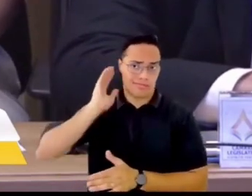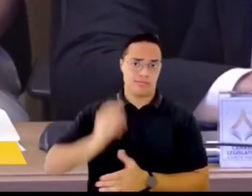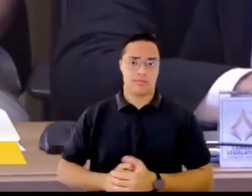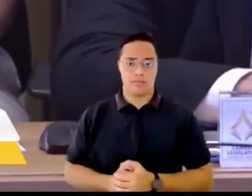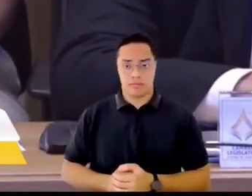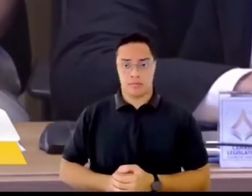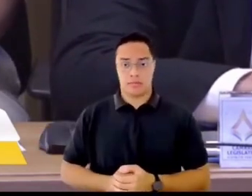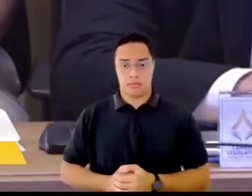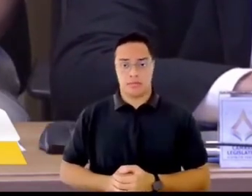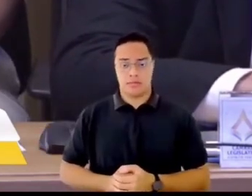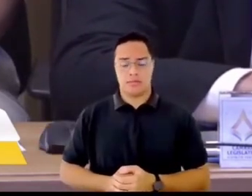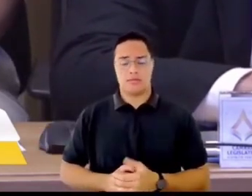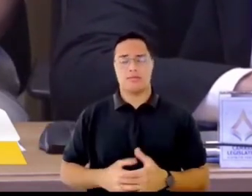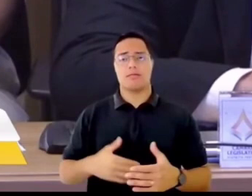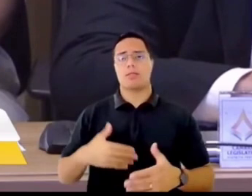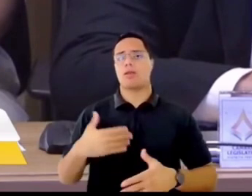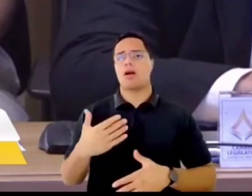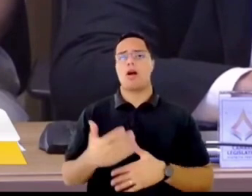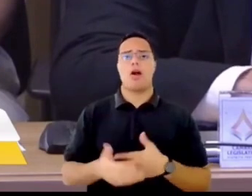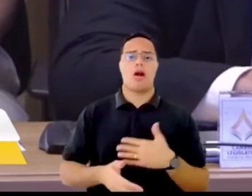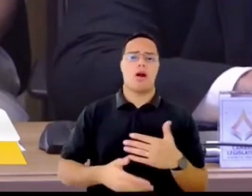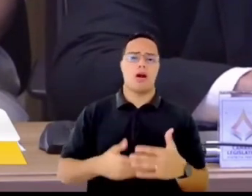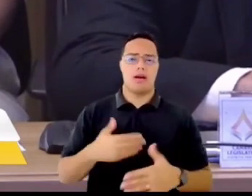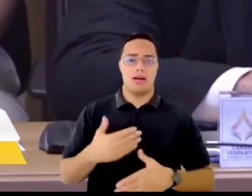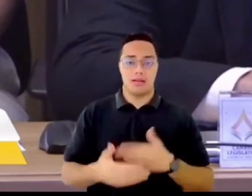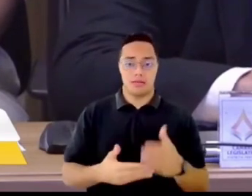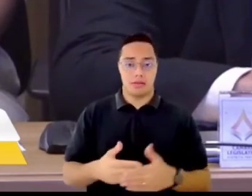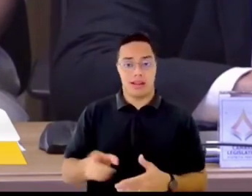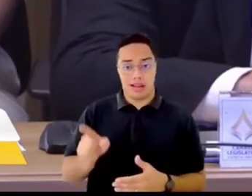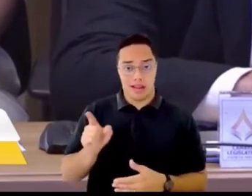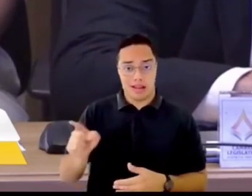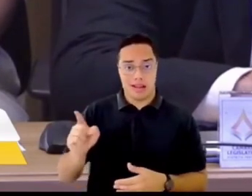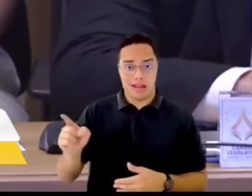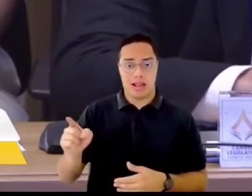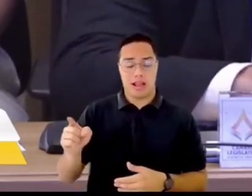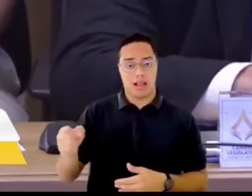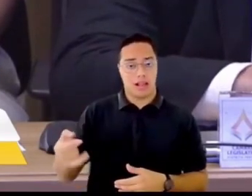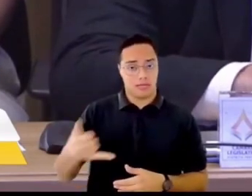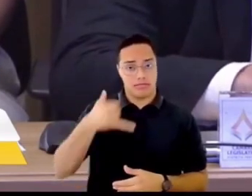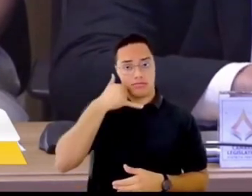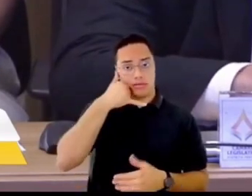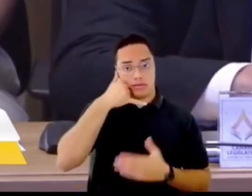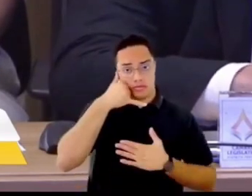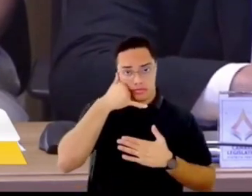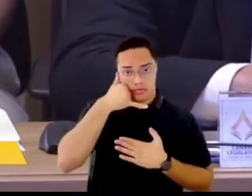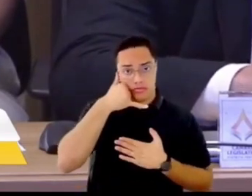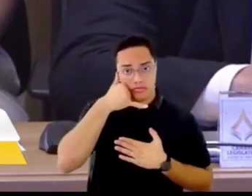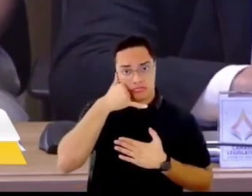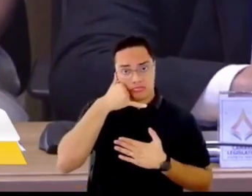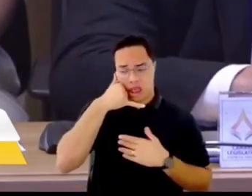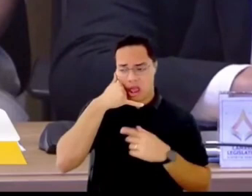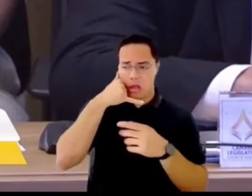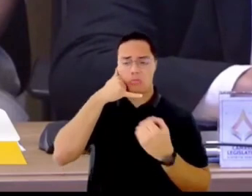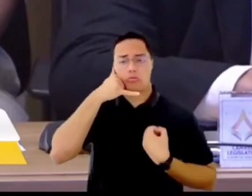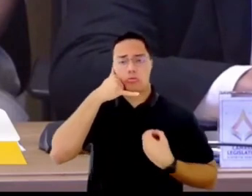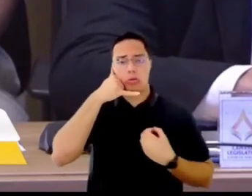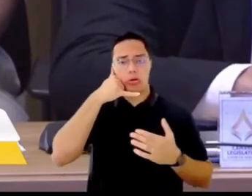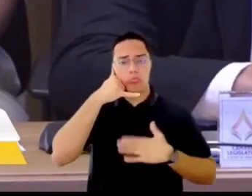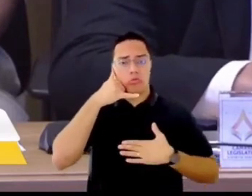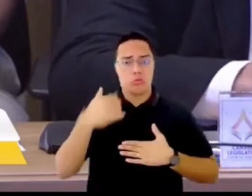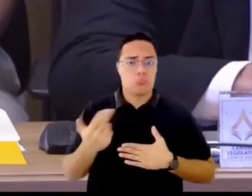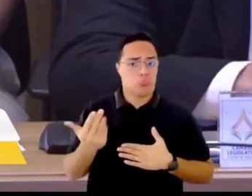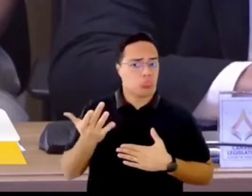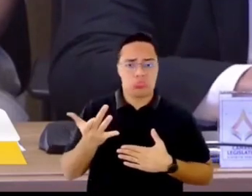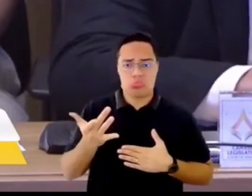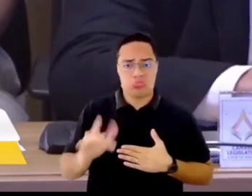depois, ele me ligou e eu não sei como ele conseguiu o meu contato, mas não era difícil,